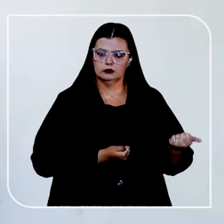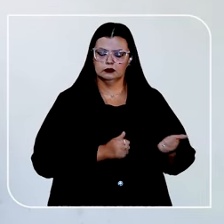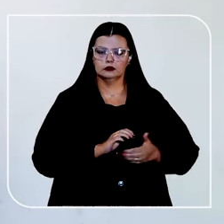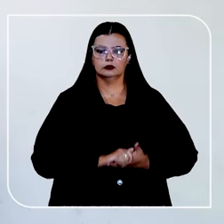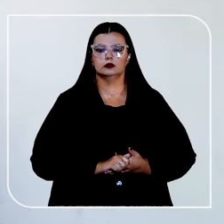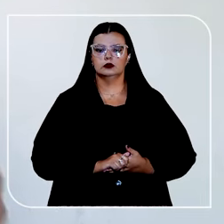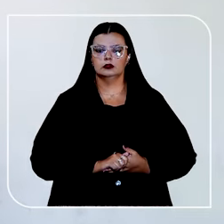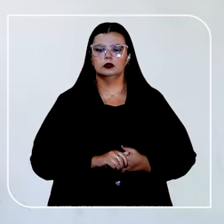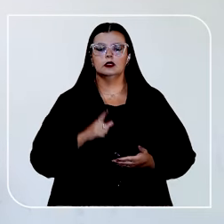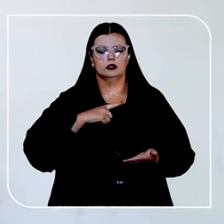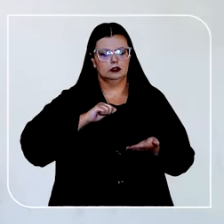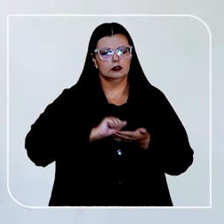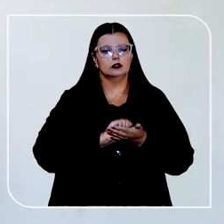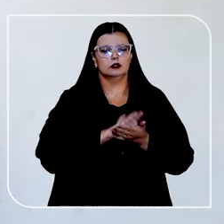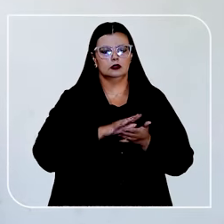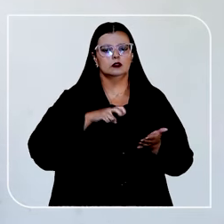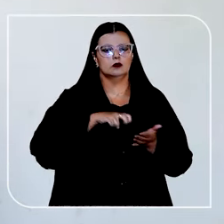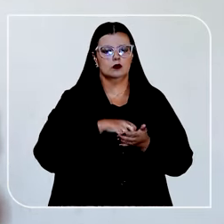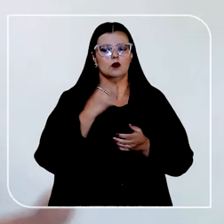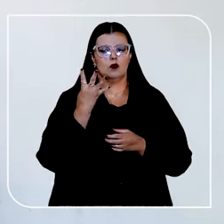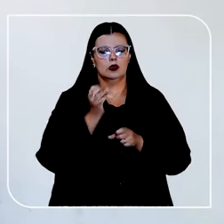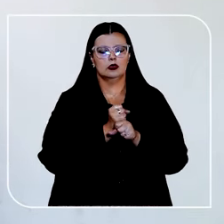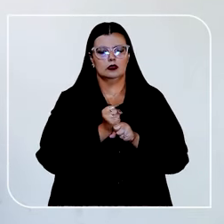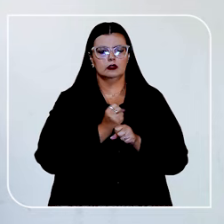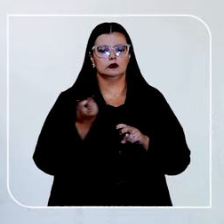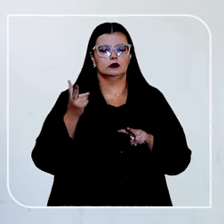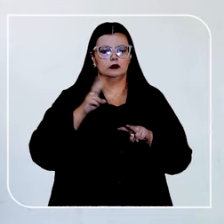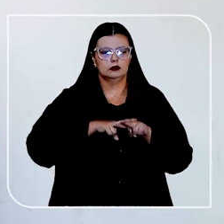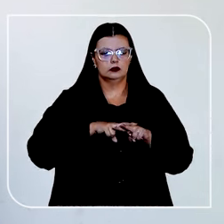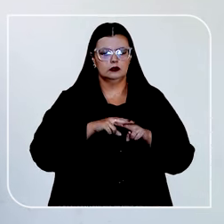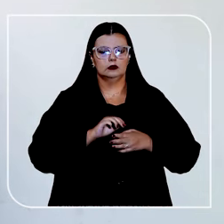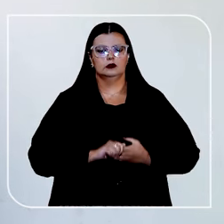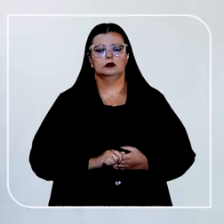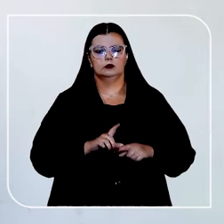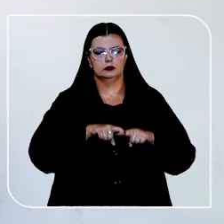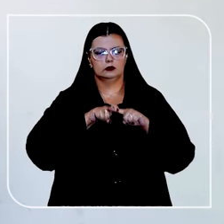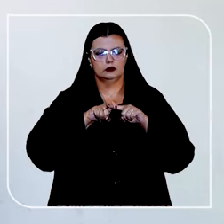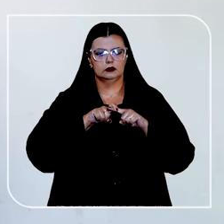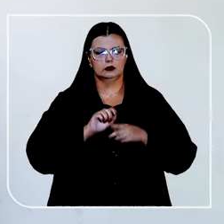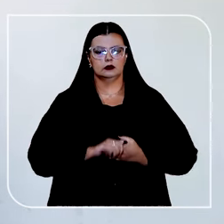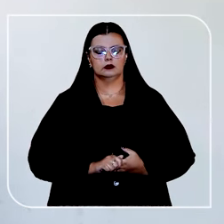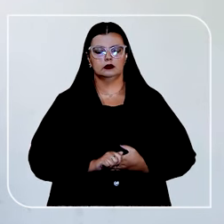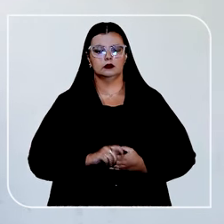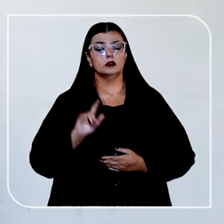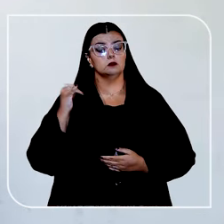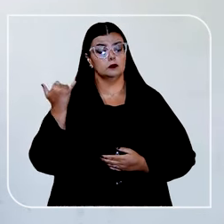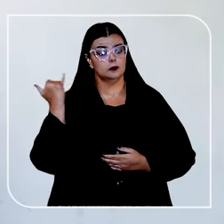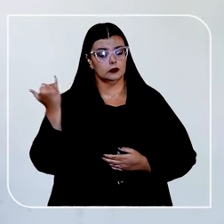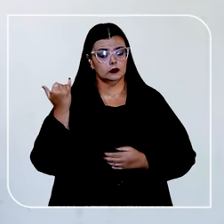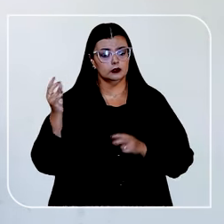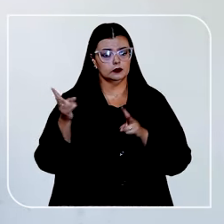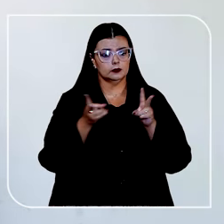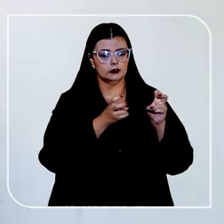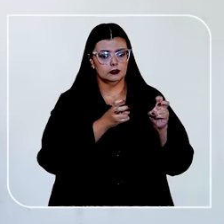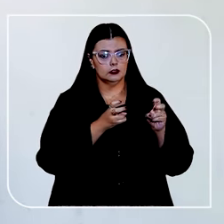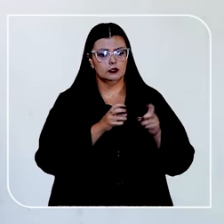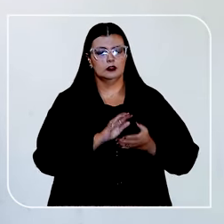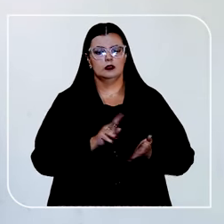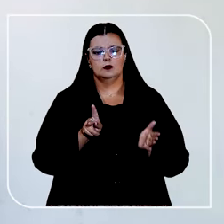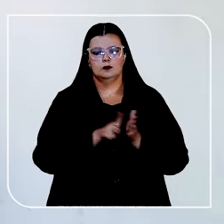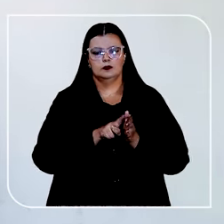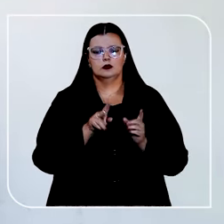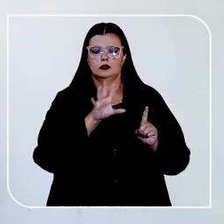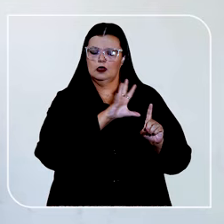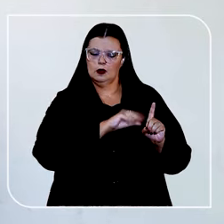adolescente com sanções que variam de 4 a 8 anos de reclusão além de multa é relevante notar que o abuso